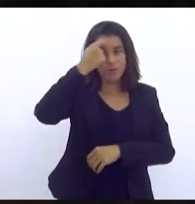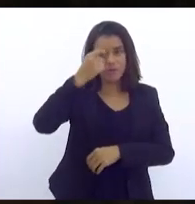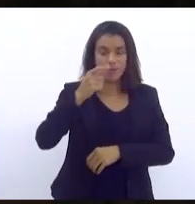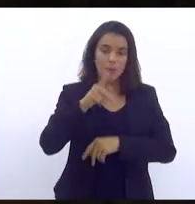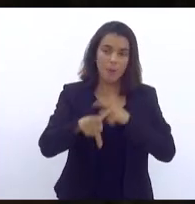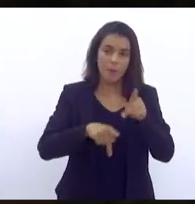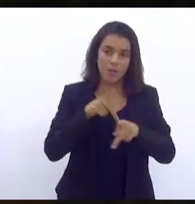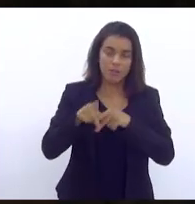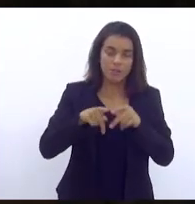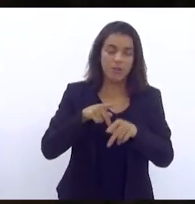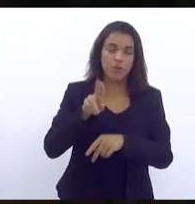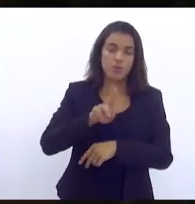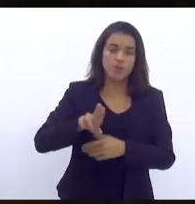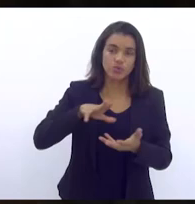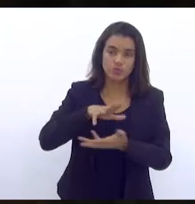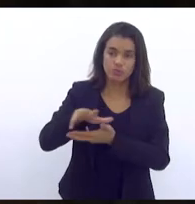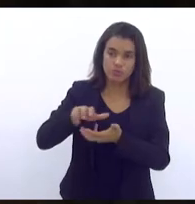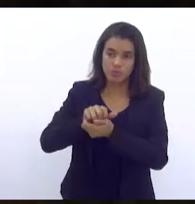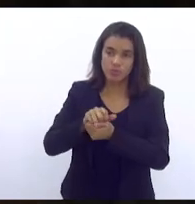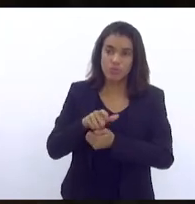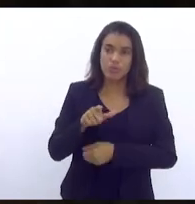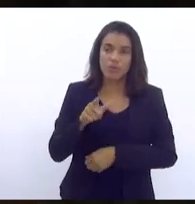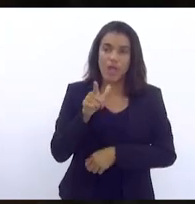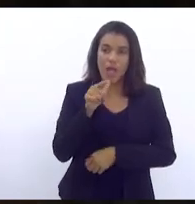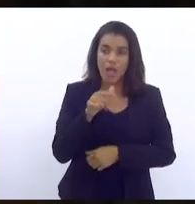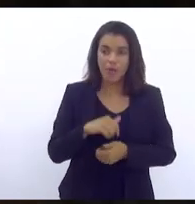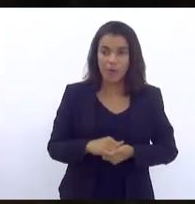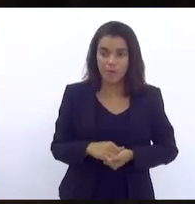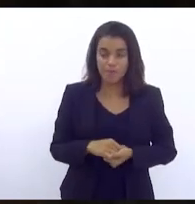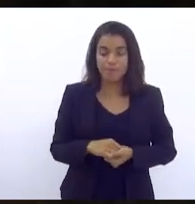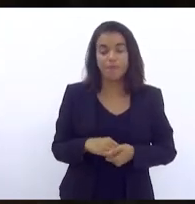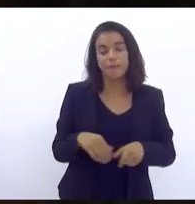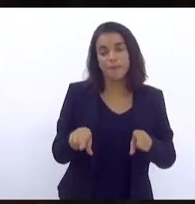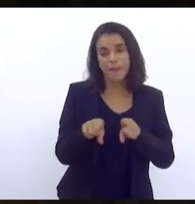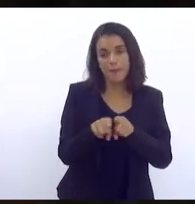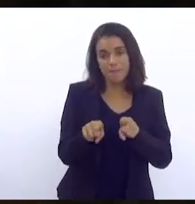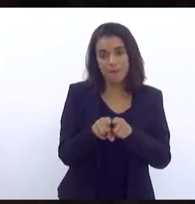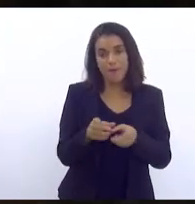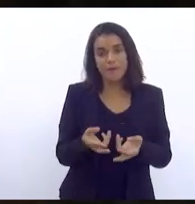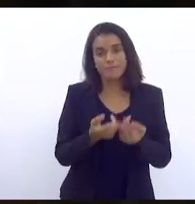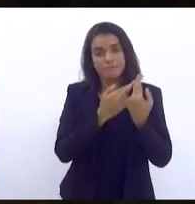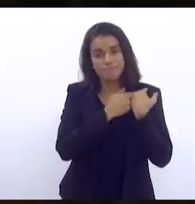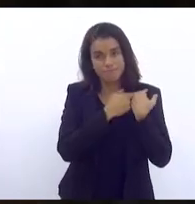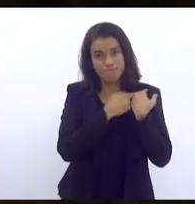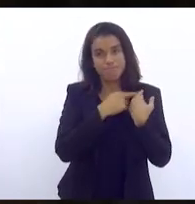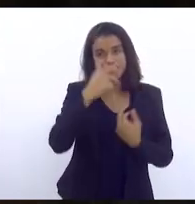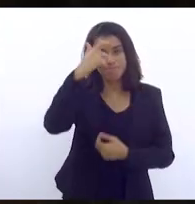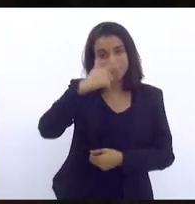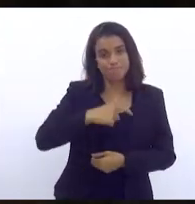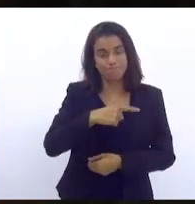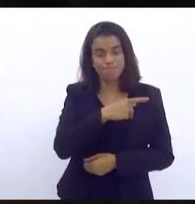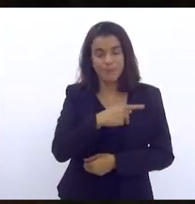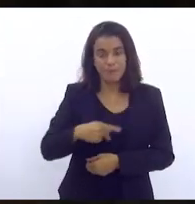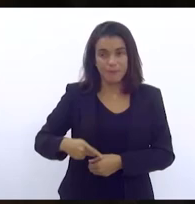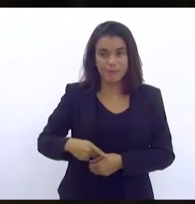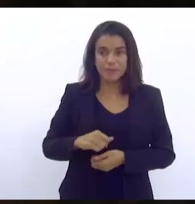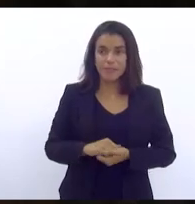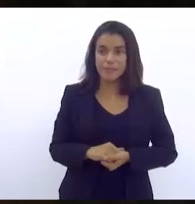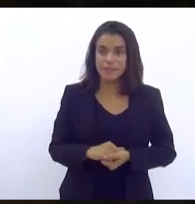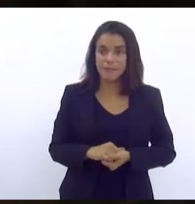para o Uso Sustentável e racional dos recursos hídricos fica também aqui a responsabilidade dessa presidência a produção desse